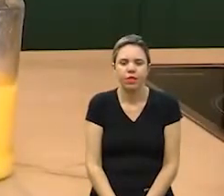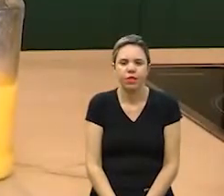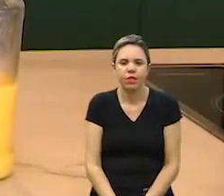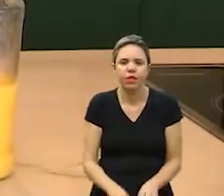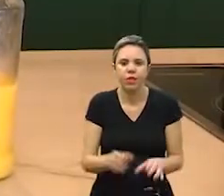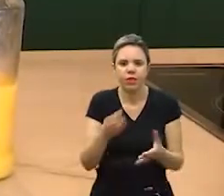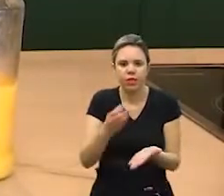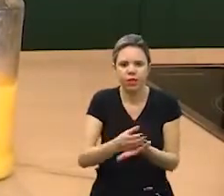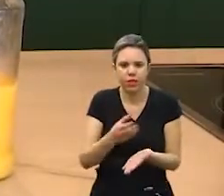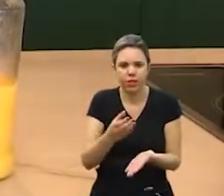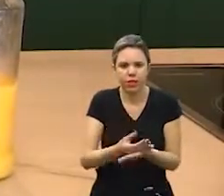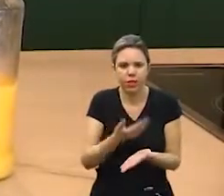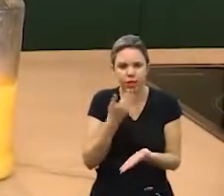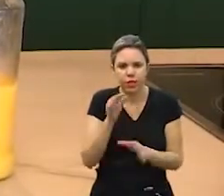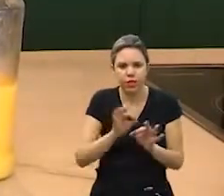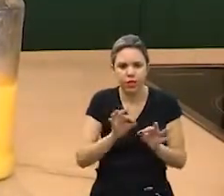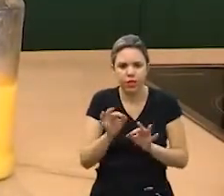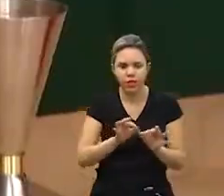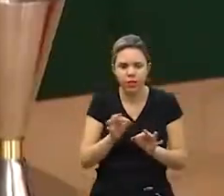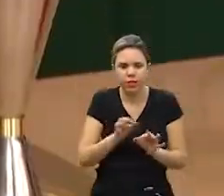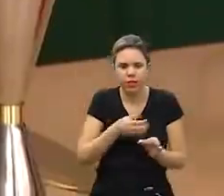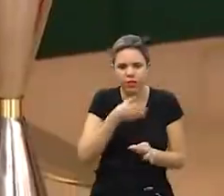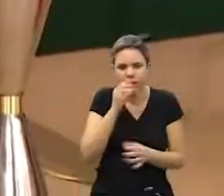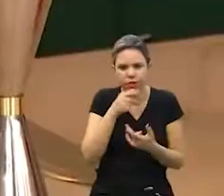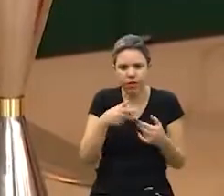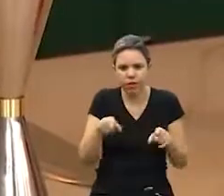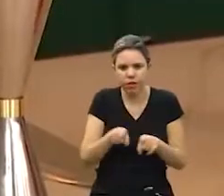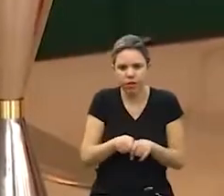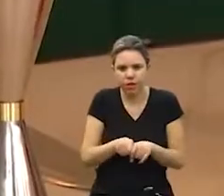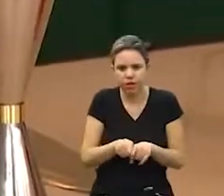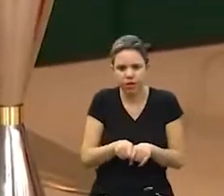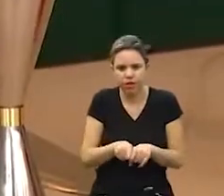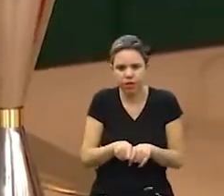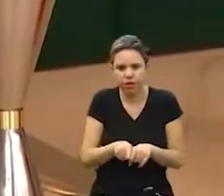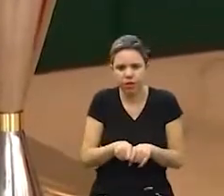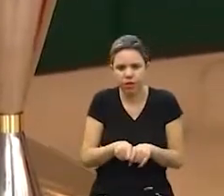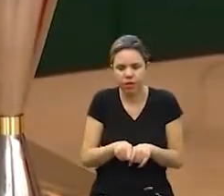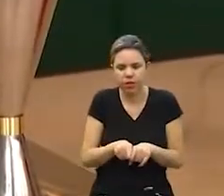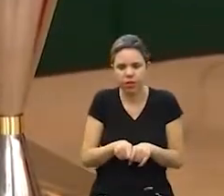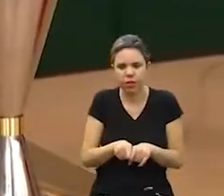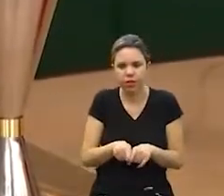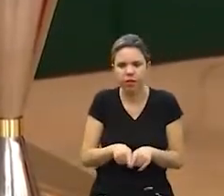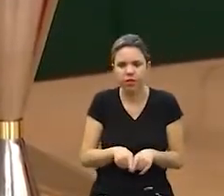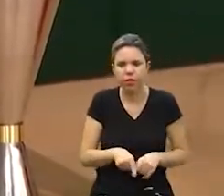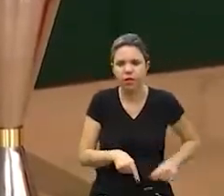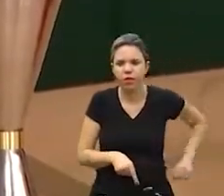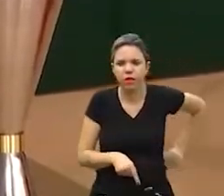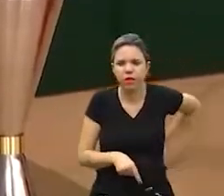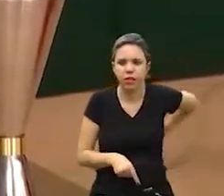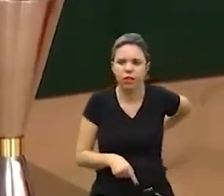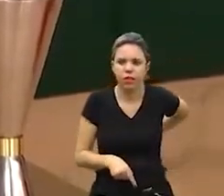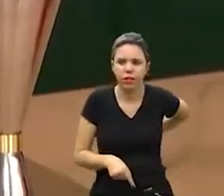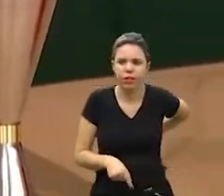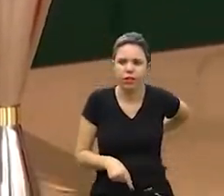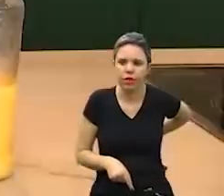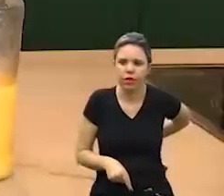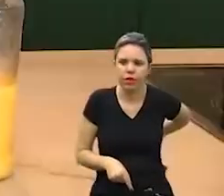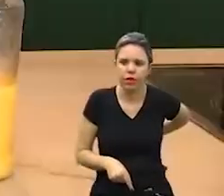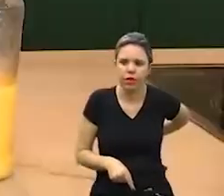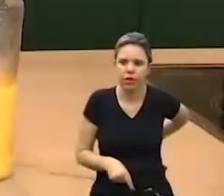O Orange Fresh é muito fácil de fazer. Em um copo ou taça, coloque o gelo.